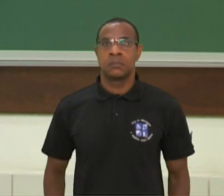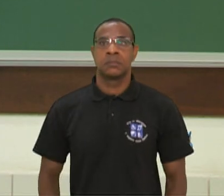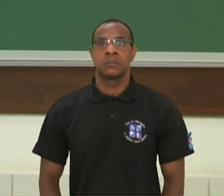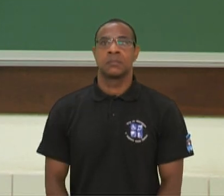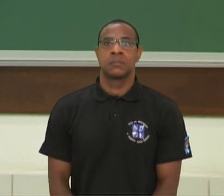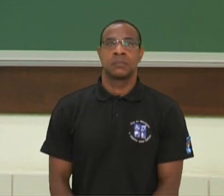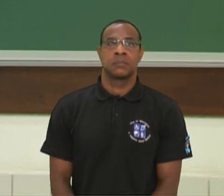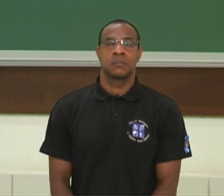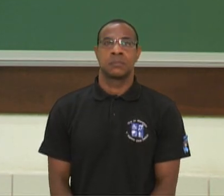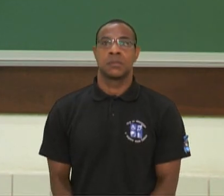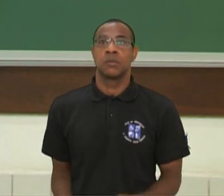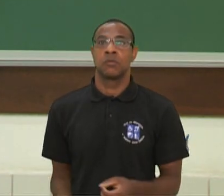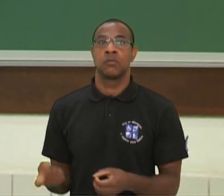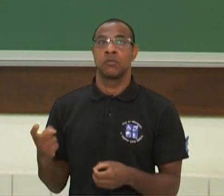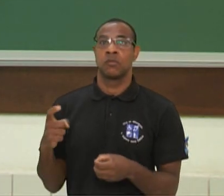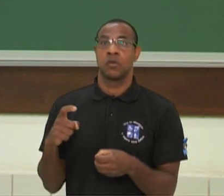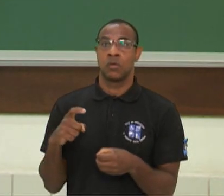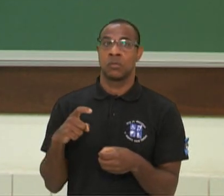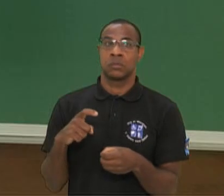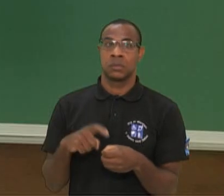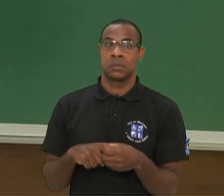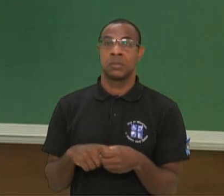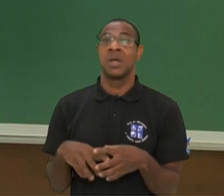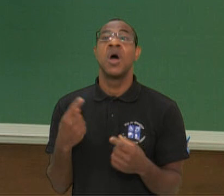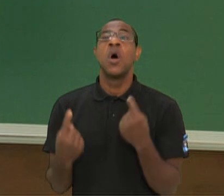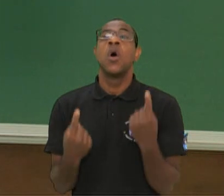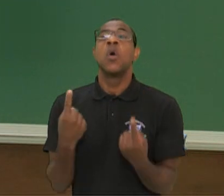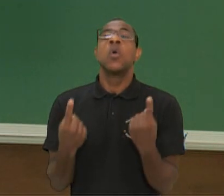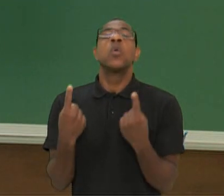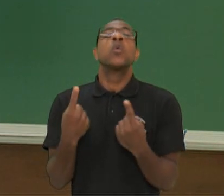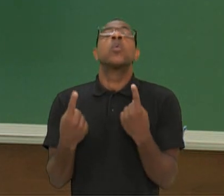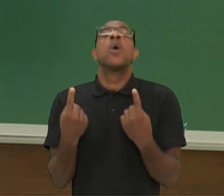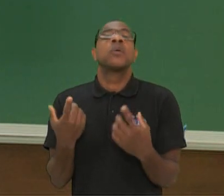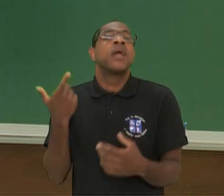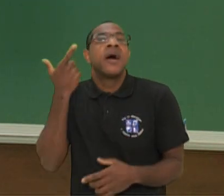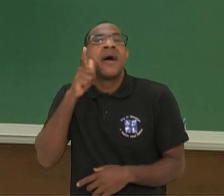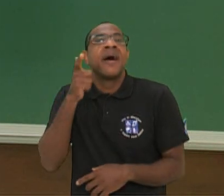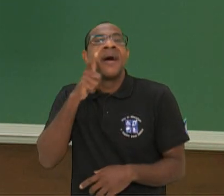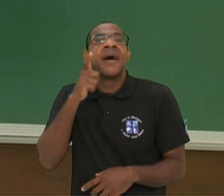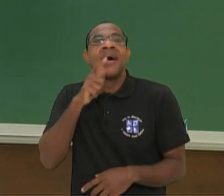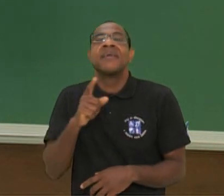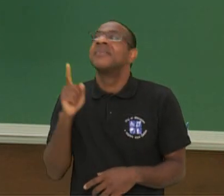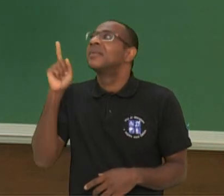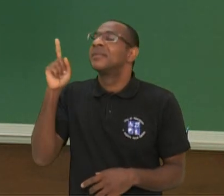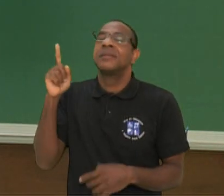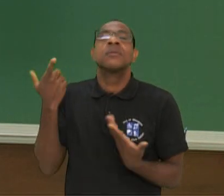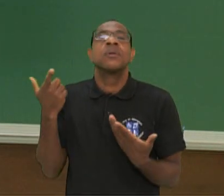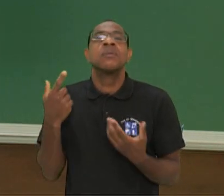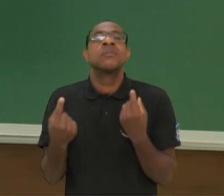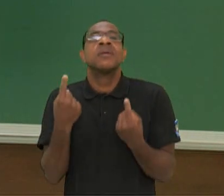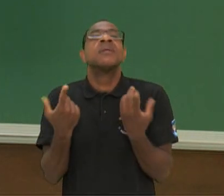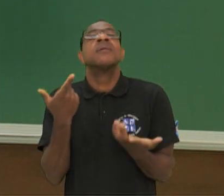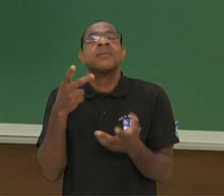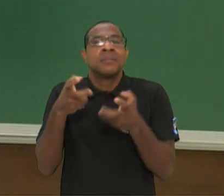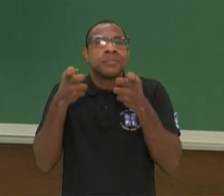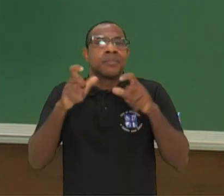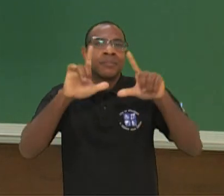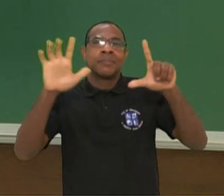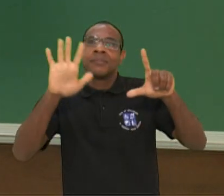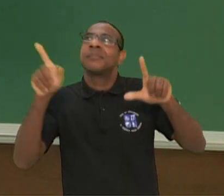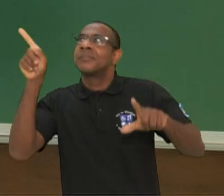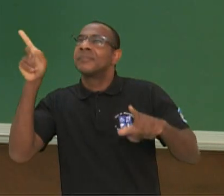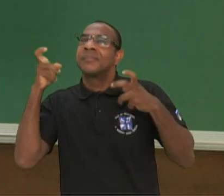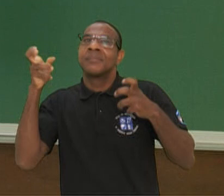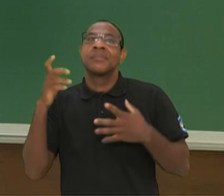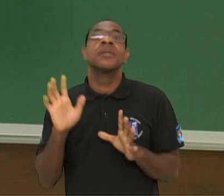Estamos de volta, então a resposta correta, quem está vencendo a partida é o Roger Federer, porque ele está com um set em relação ao Anderson, que não